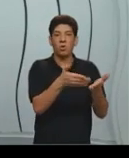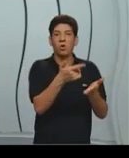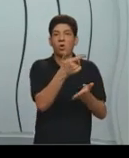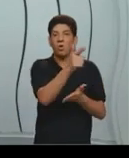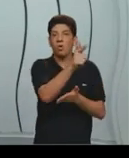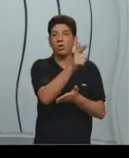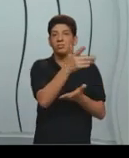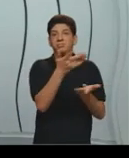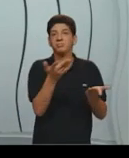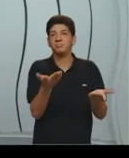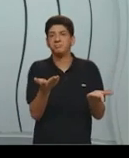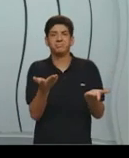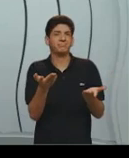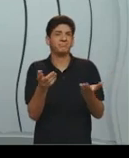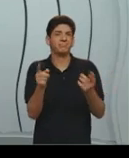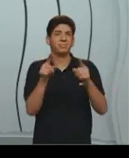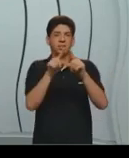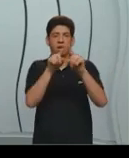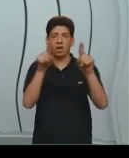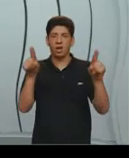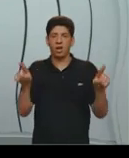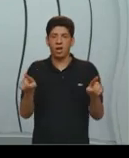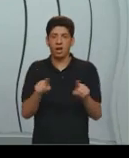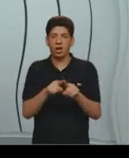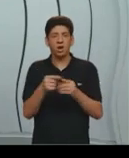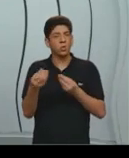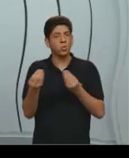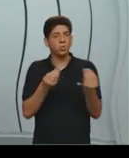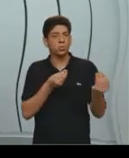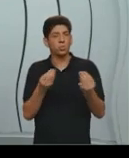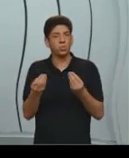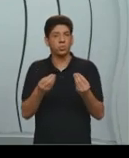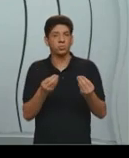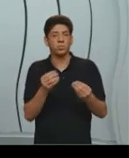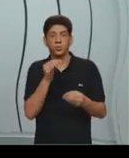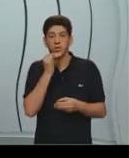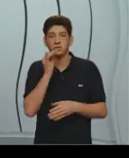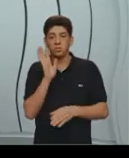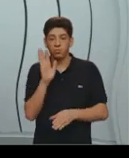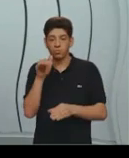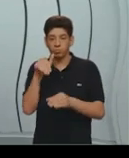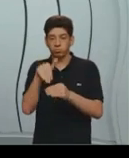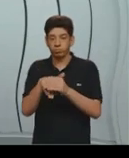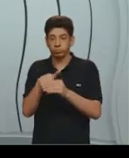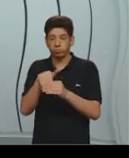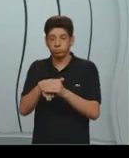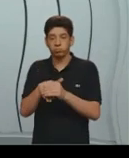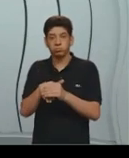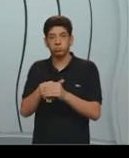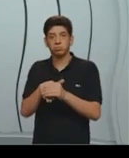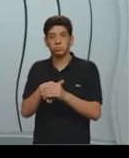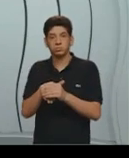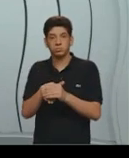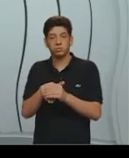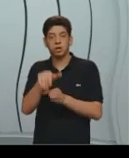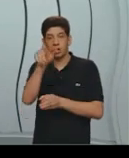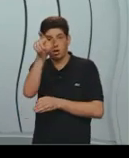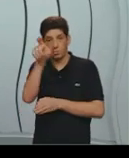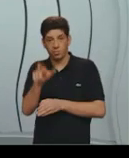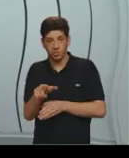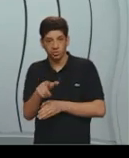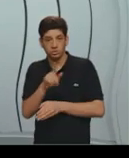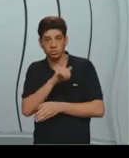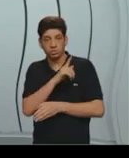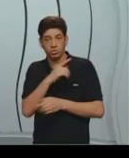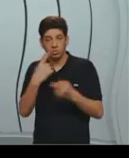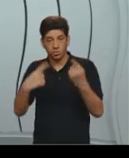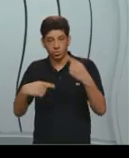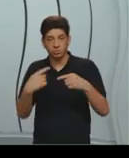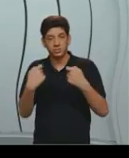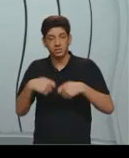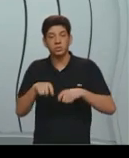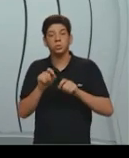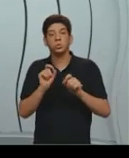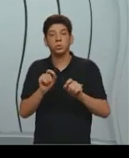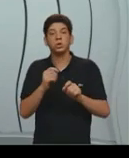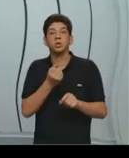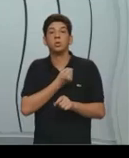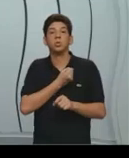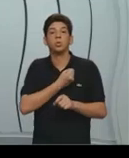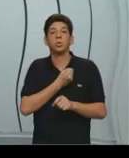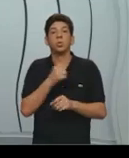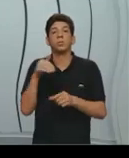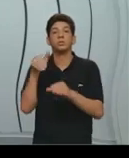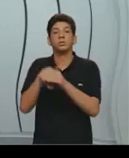tem esse quadro aqui, como é que funciona essa questão? Para mim eleger um cargo político, eu preciso do quê? Você vai ter um número de eleitores, você vai ter um